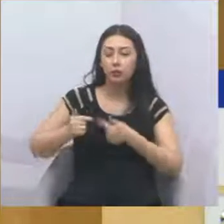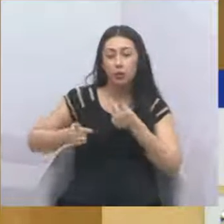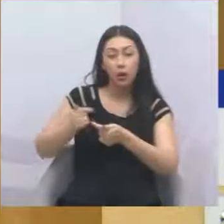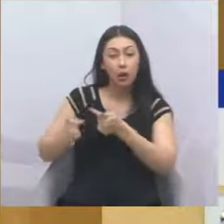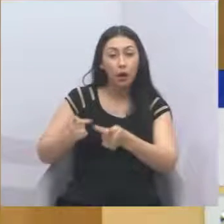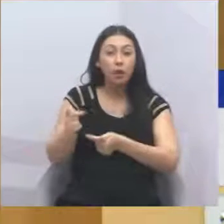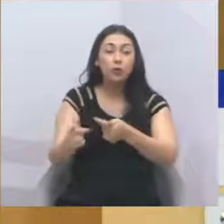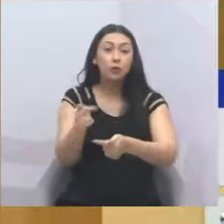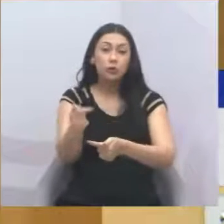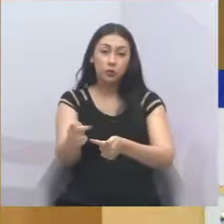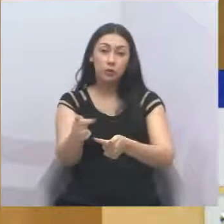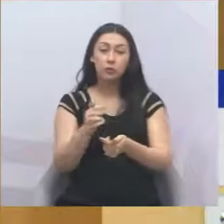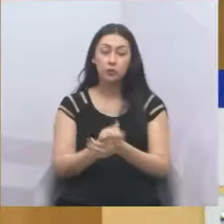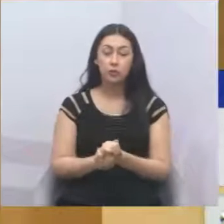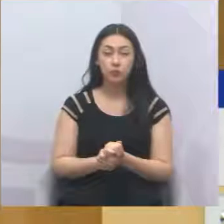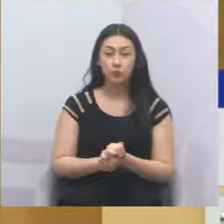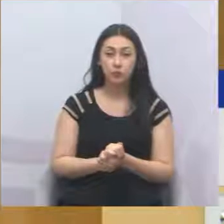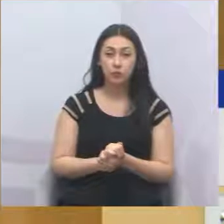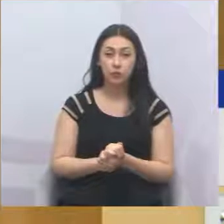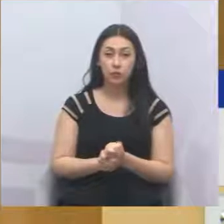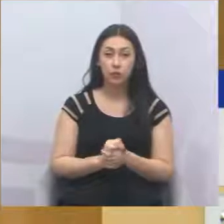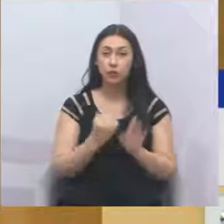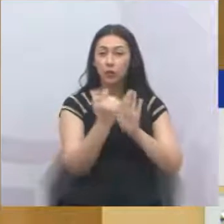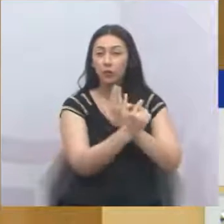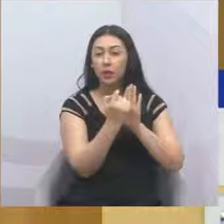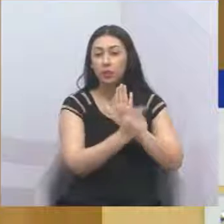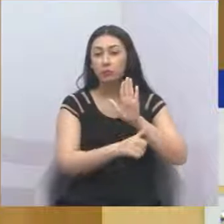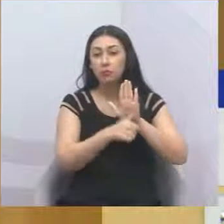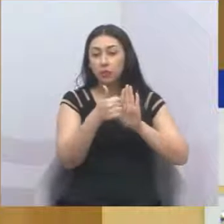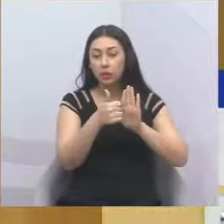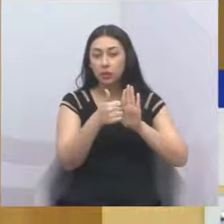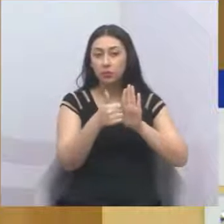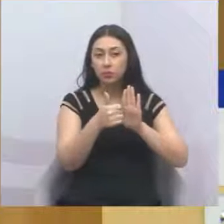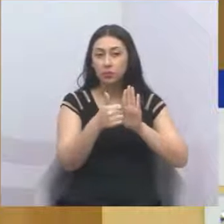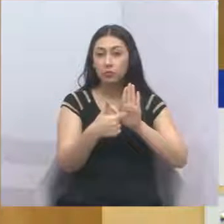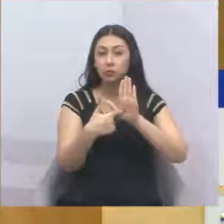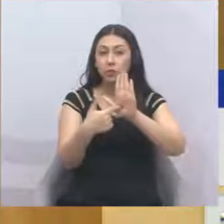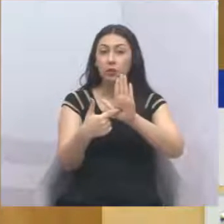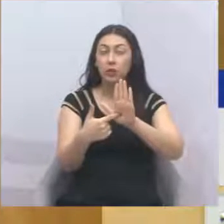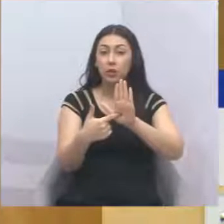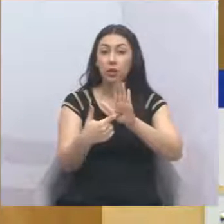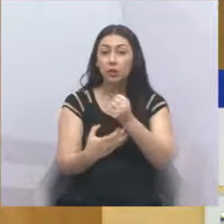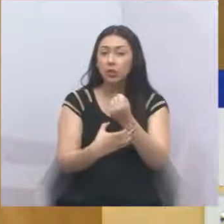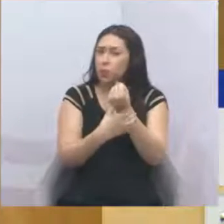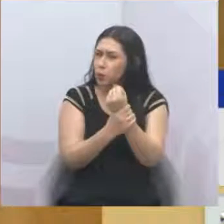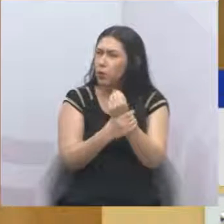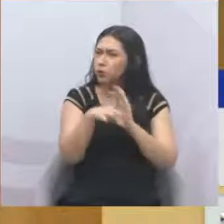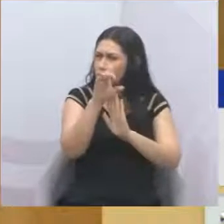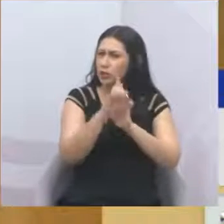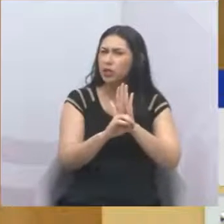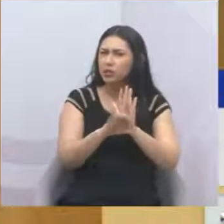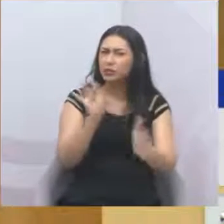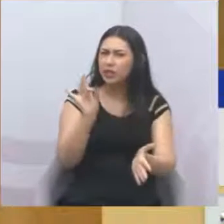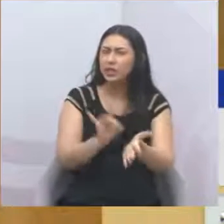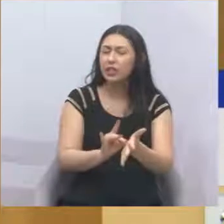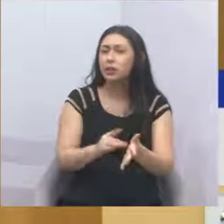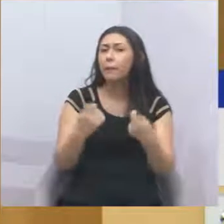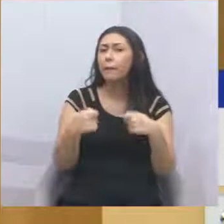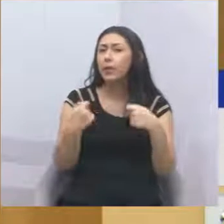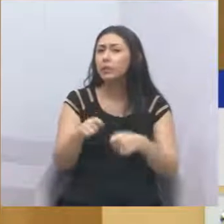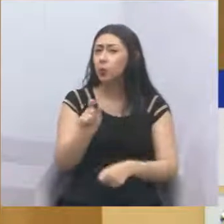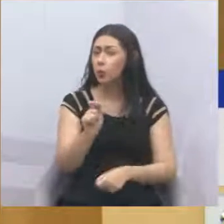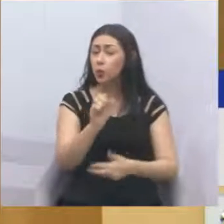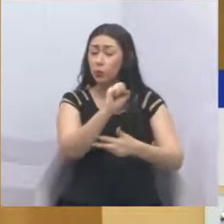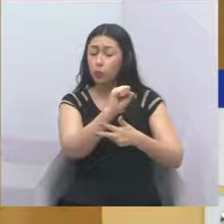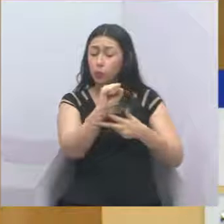gerações. No parágrafo 1º, para assegurar a efetividade desse direito, incumbe ao